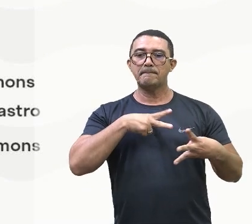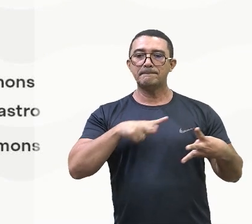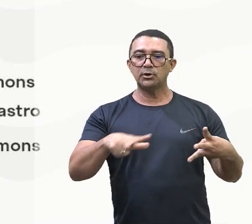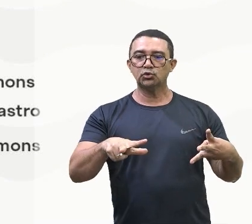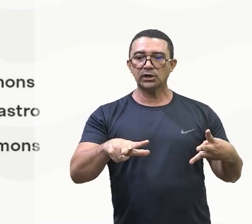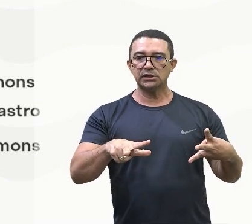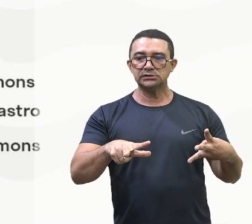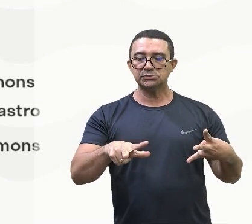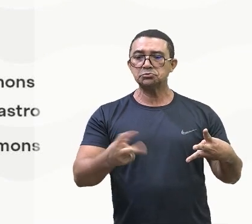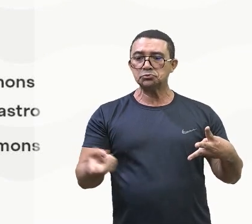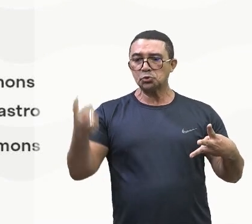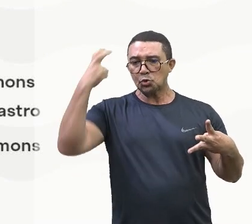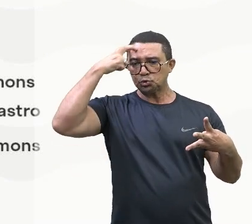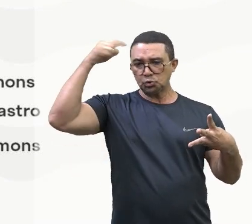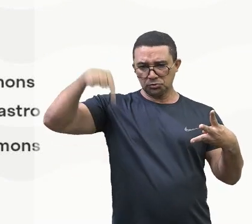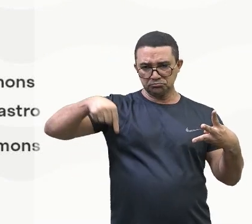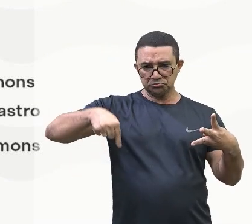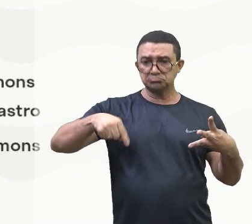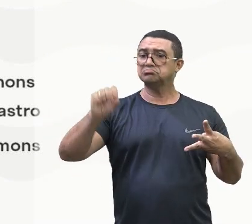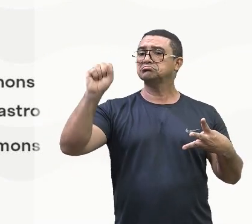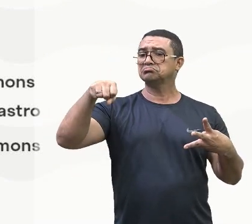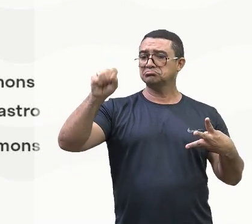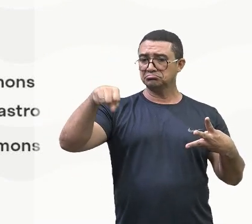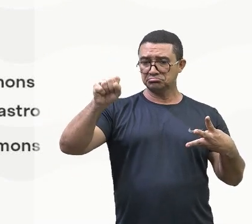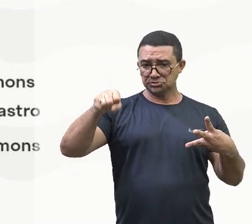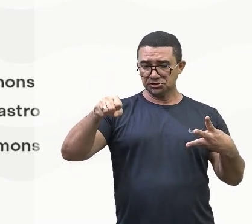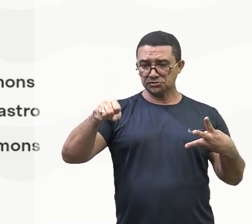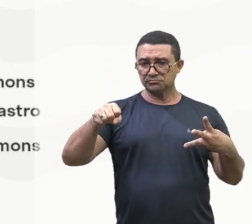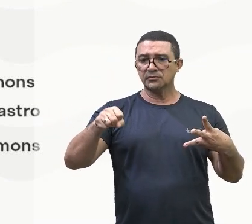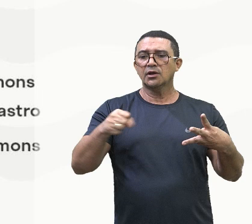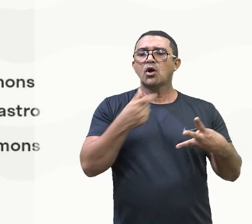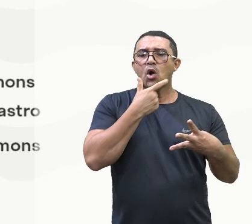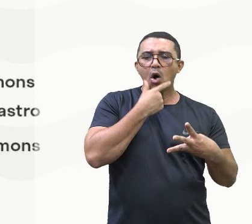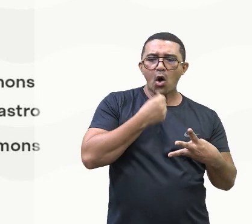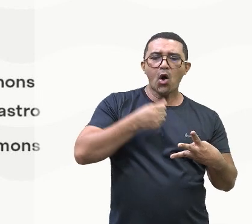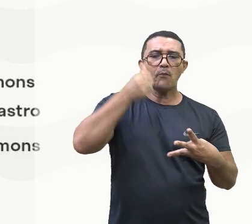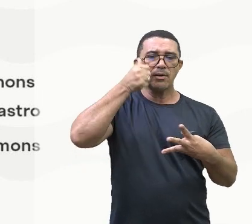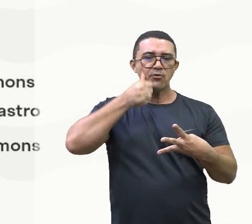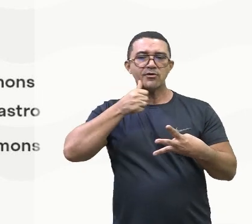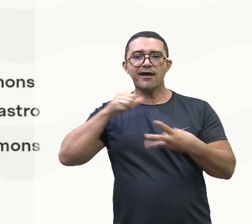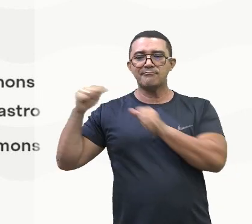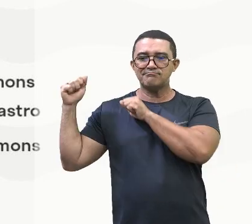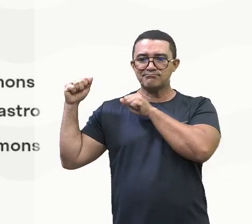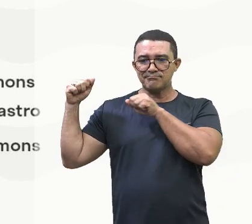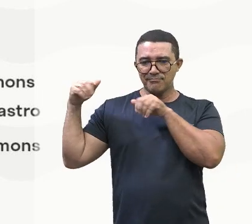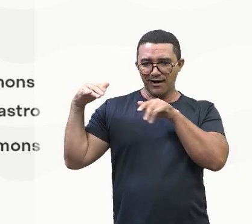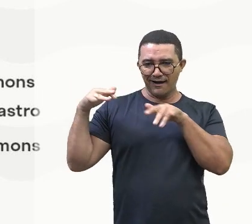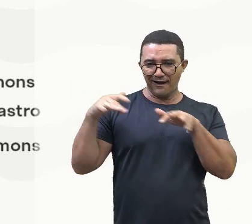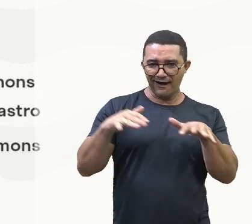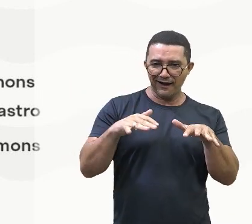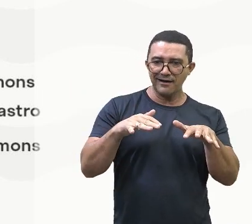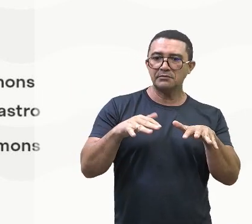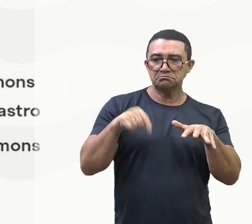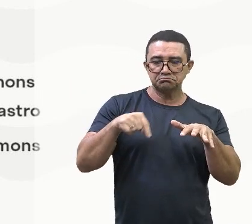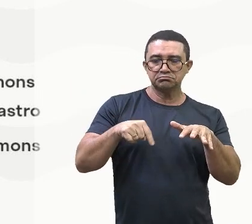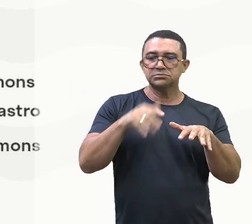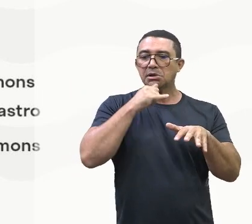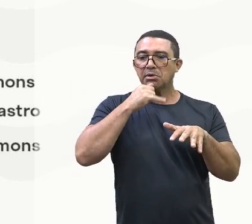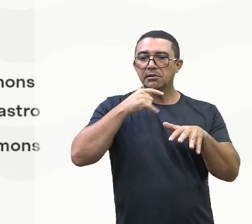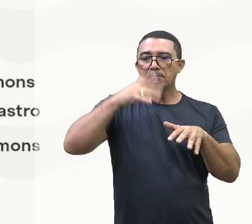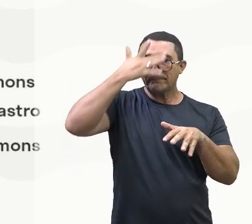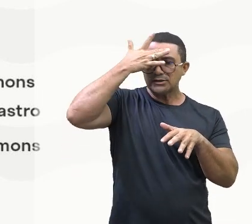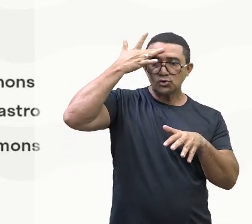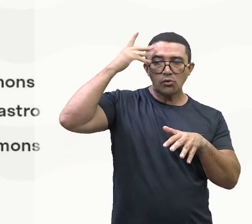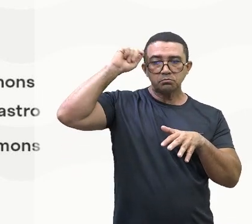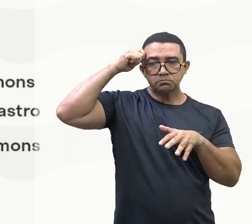sua cultura, claro. Quando chegaram aqui homens e mulheres escravizados, os africanos também, e